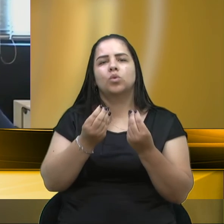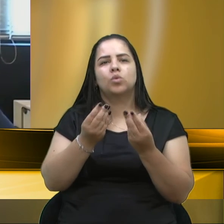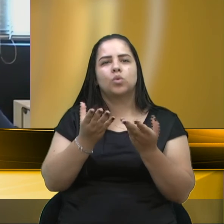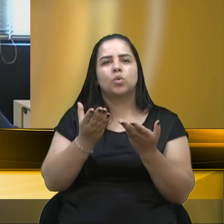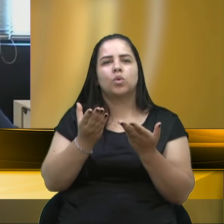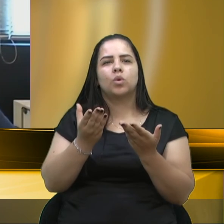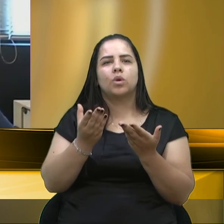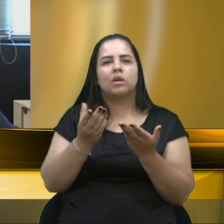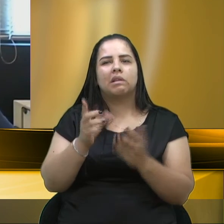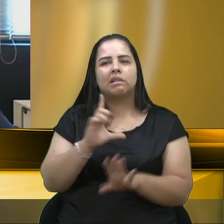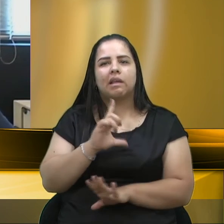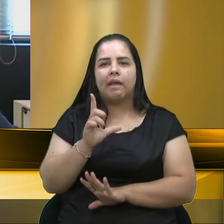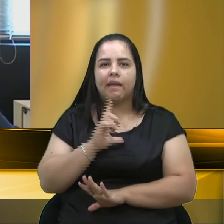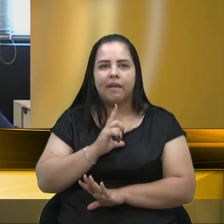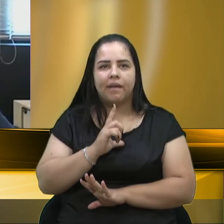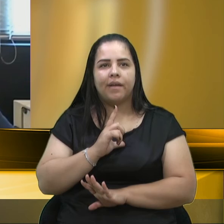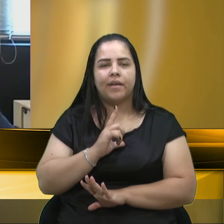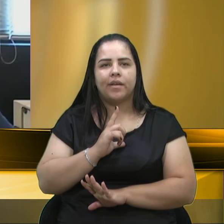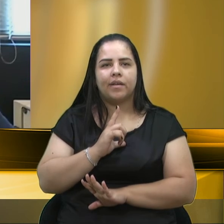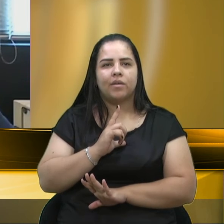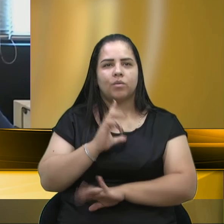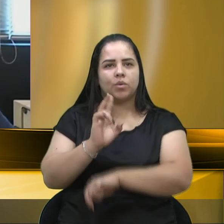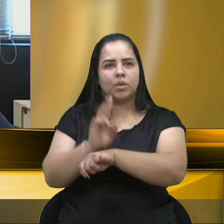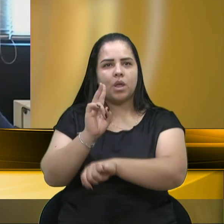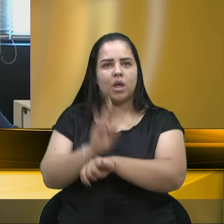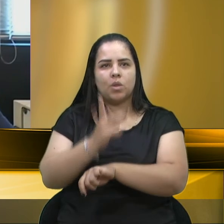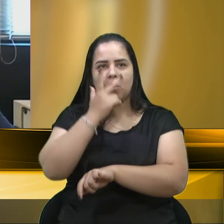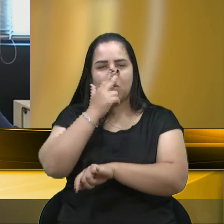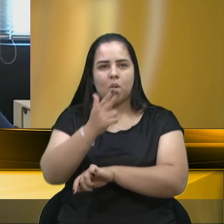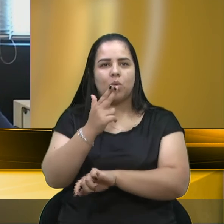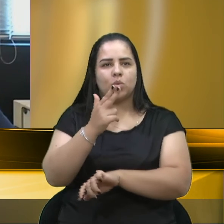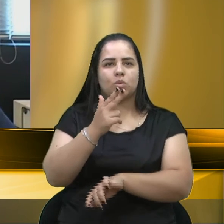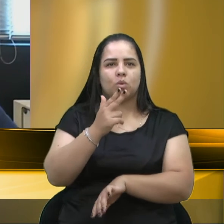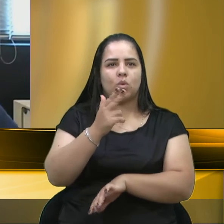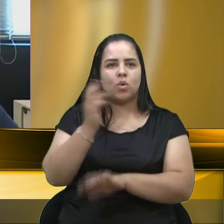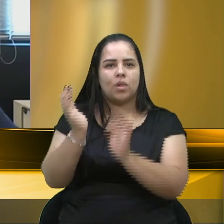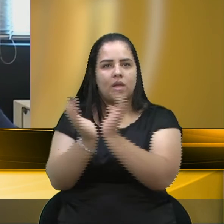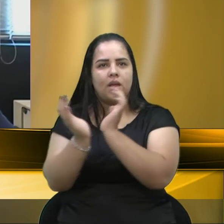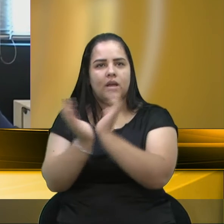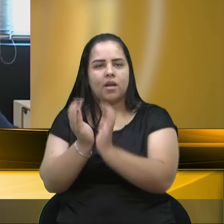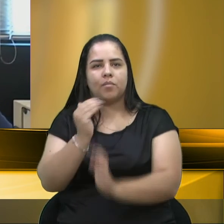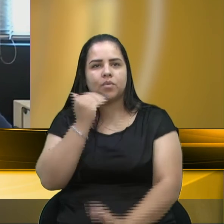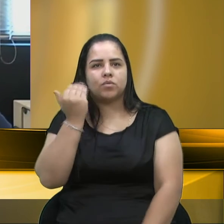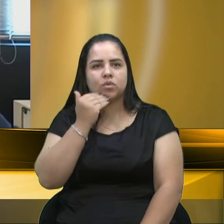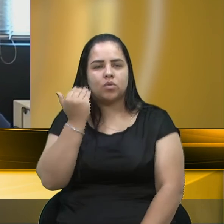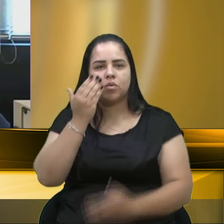nossa colega vereadora Marisol Santos. Obrigado pela parte.